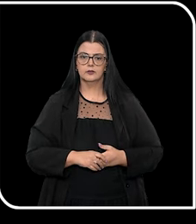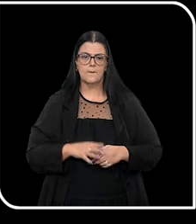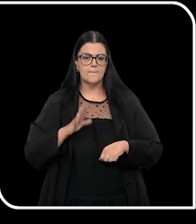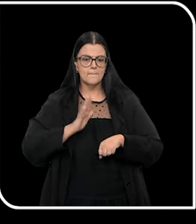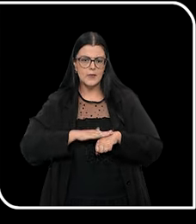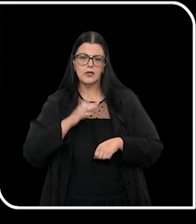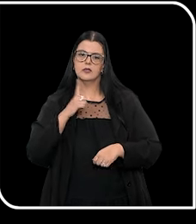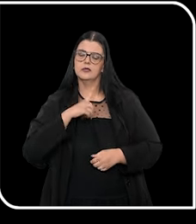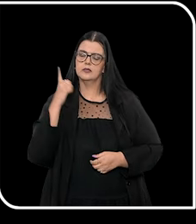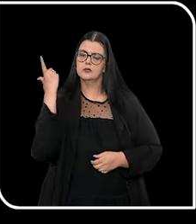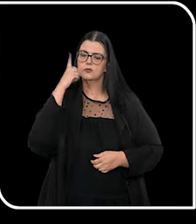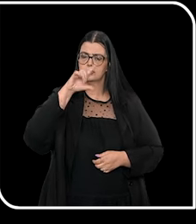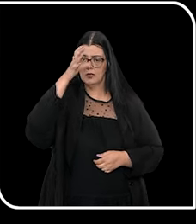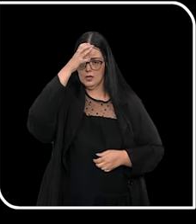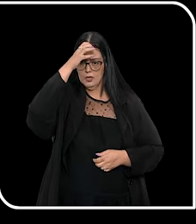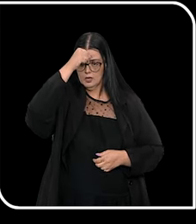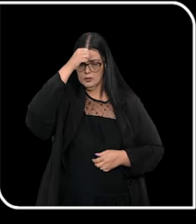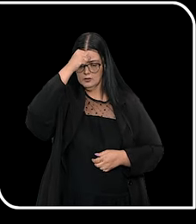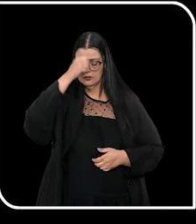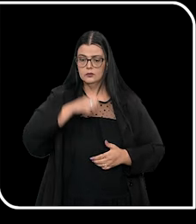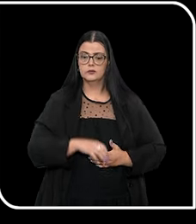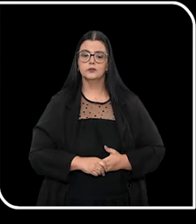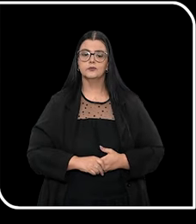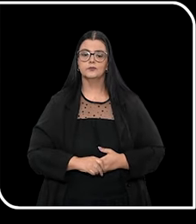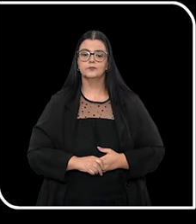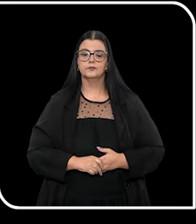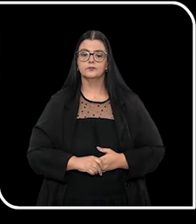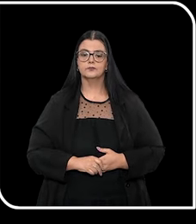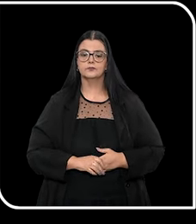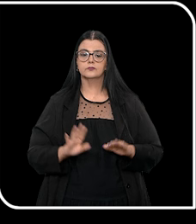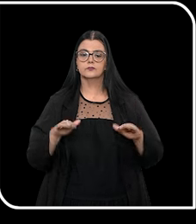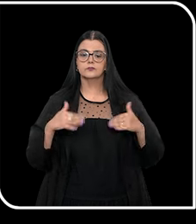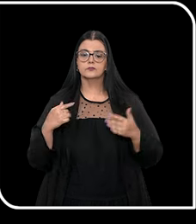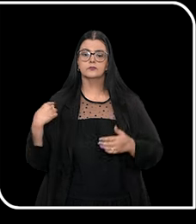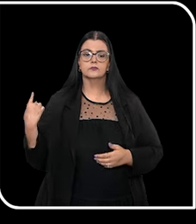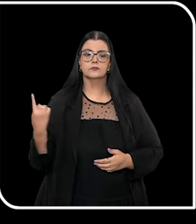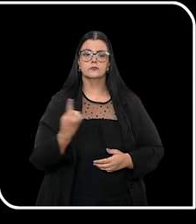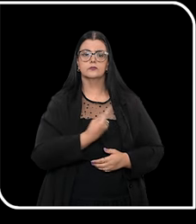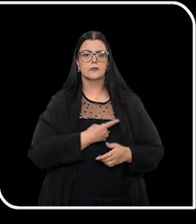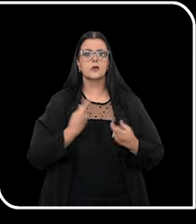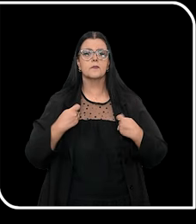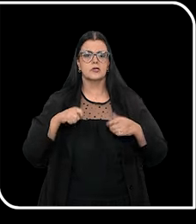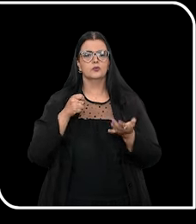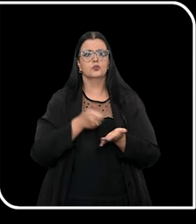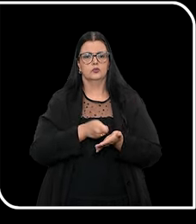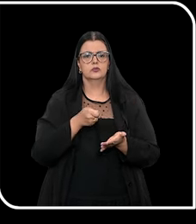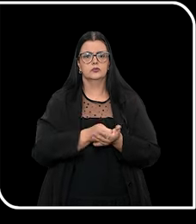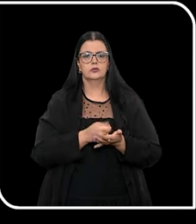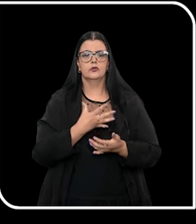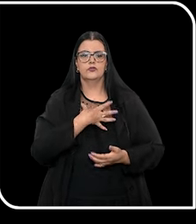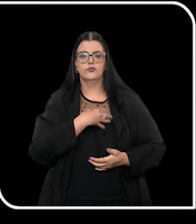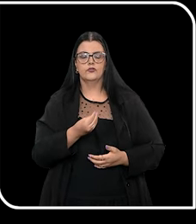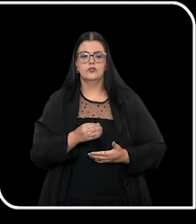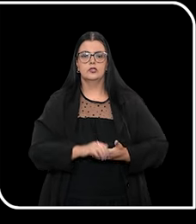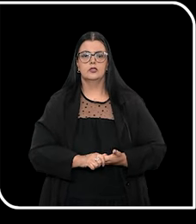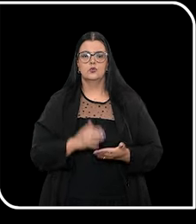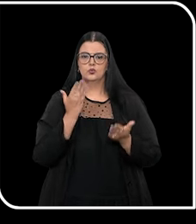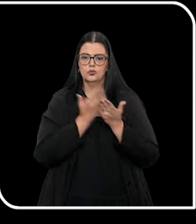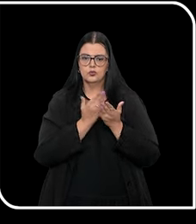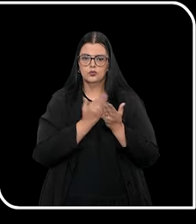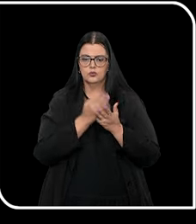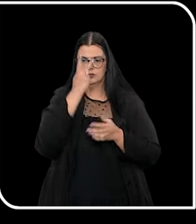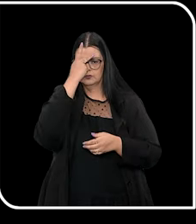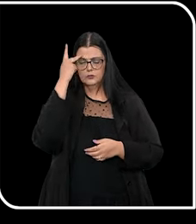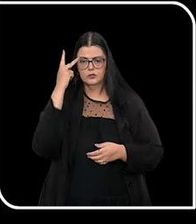mas a gente aprende né a gente precisa exigir que os nossos filhos estudem com pessoas com